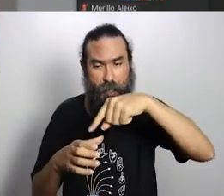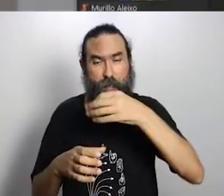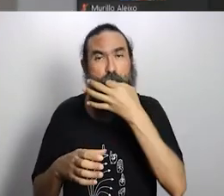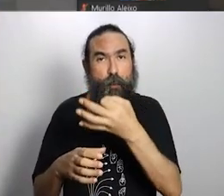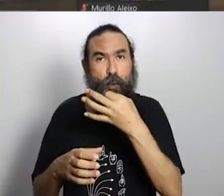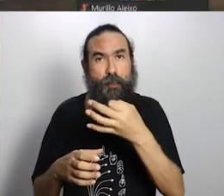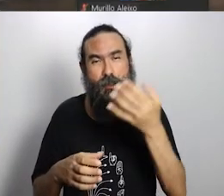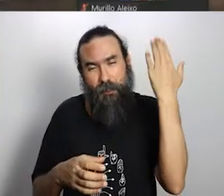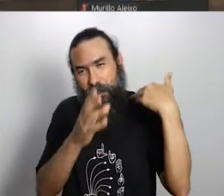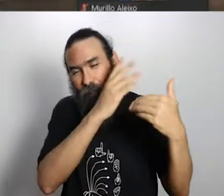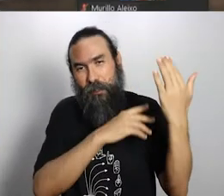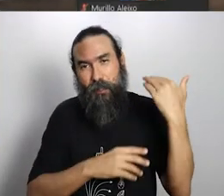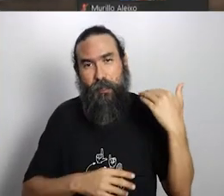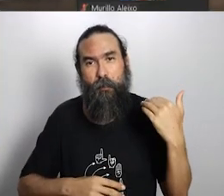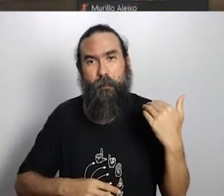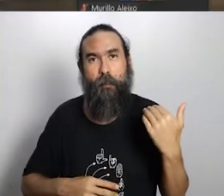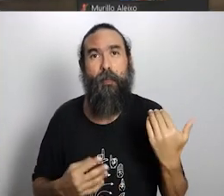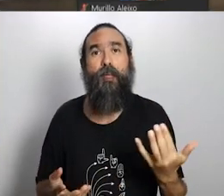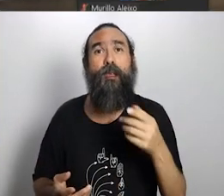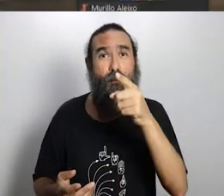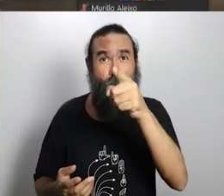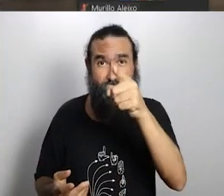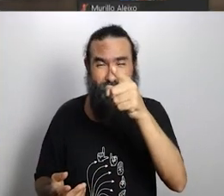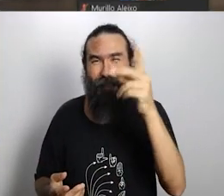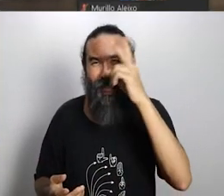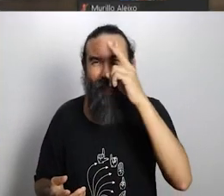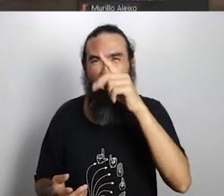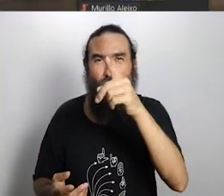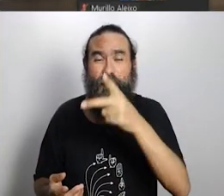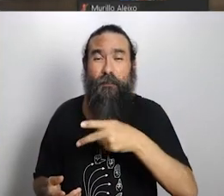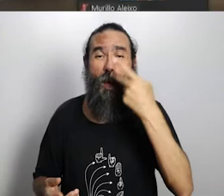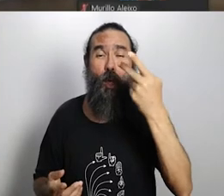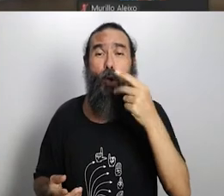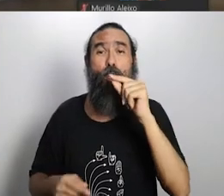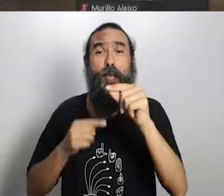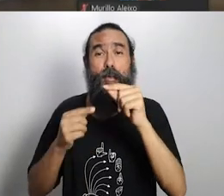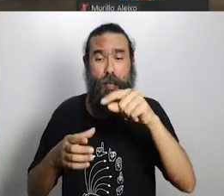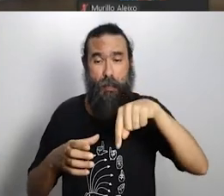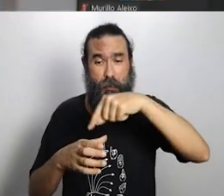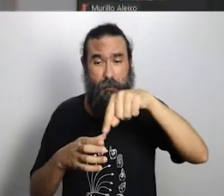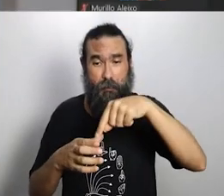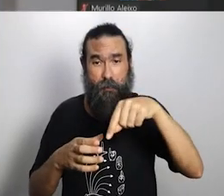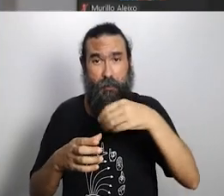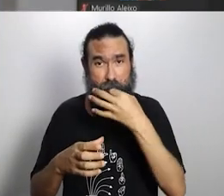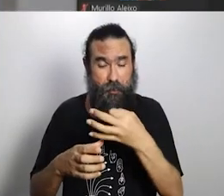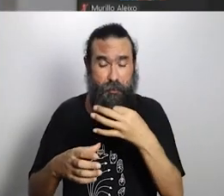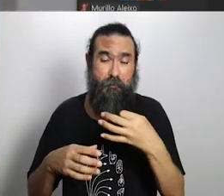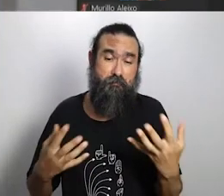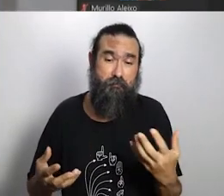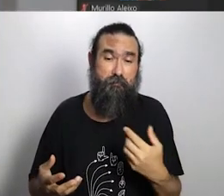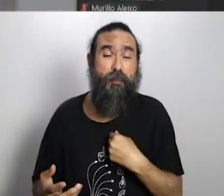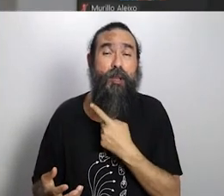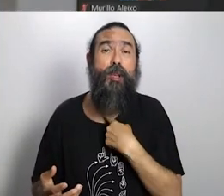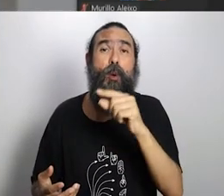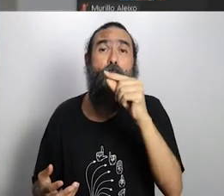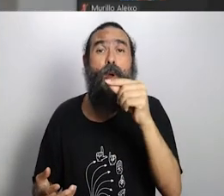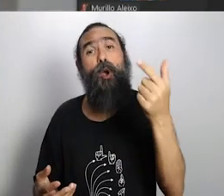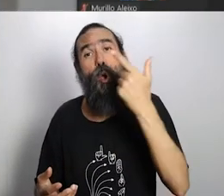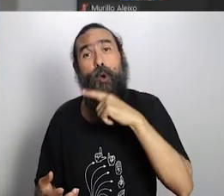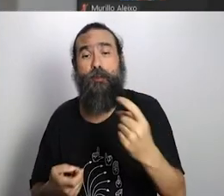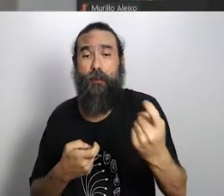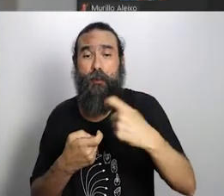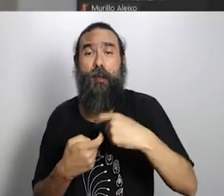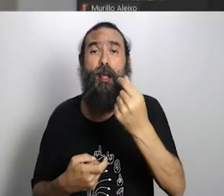já sou de Itamaracá, mas o reconhecimento eu não tenho. Então, eu quero um